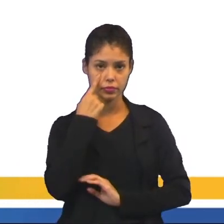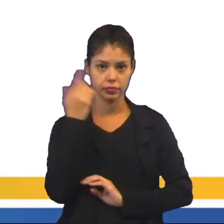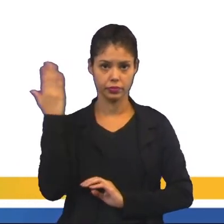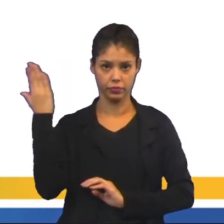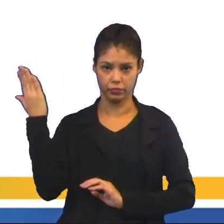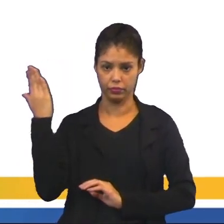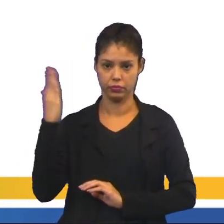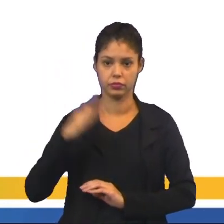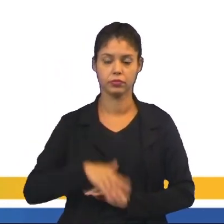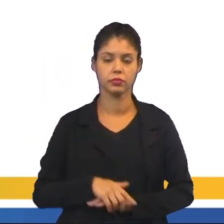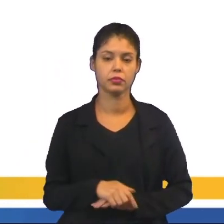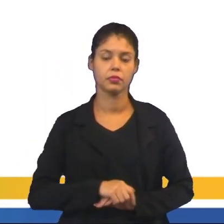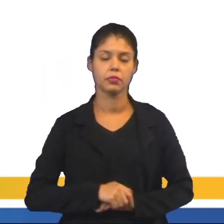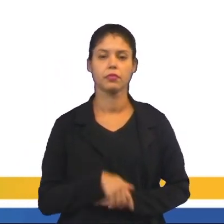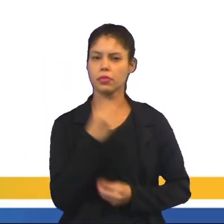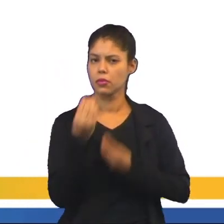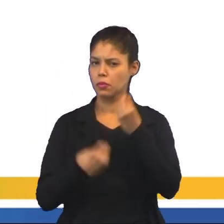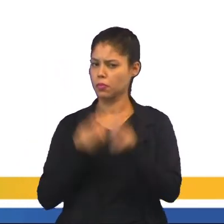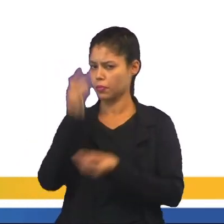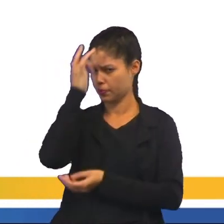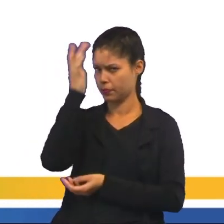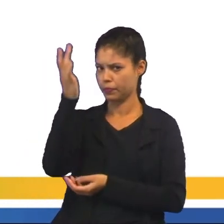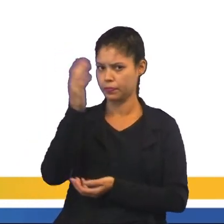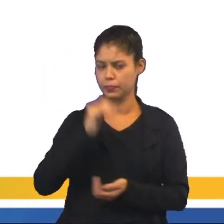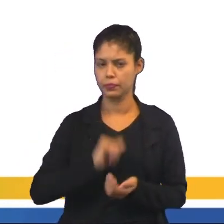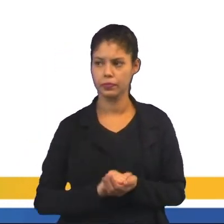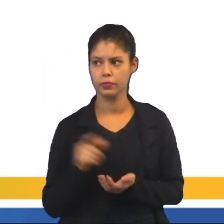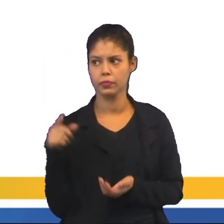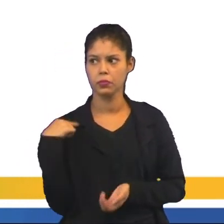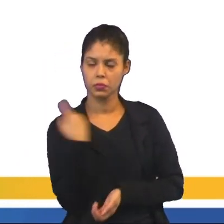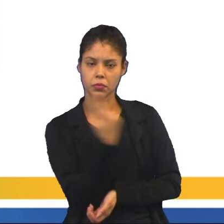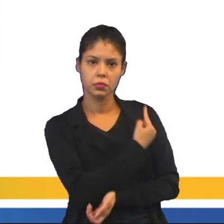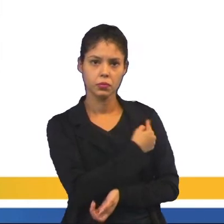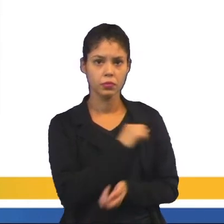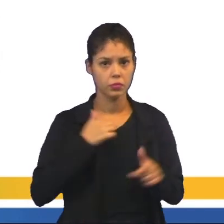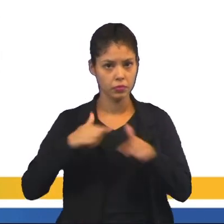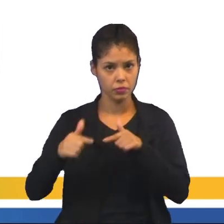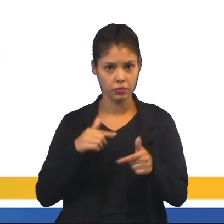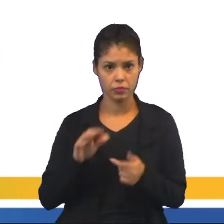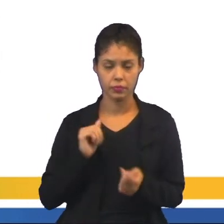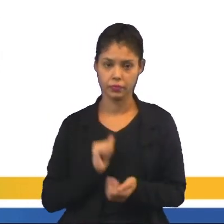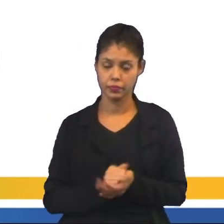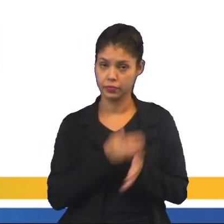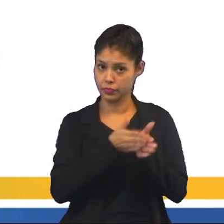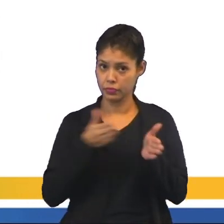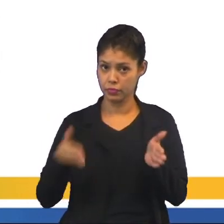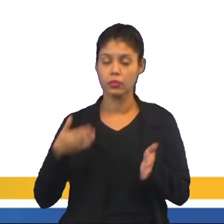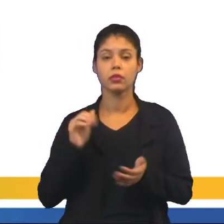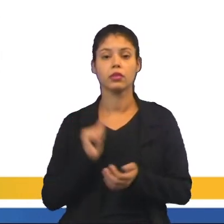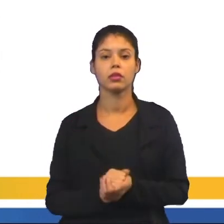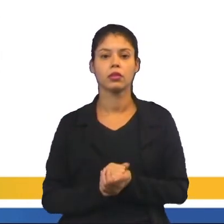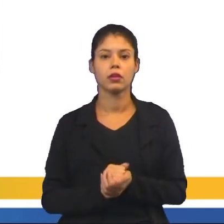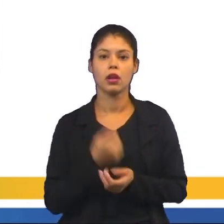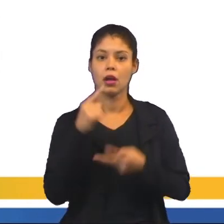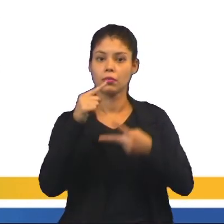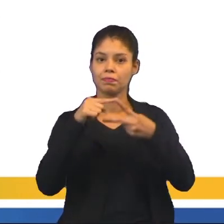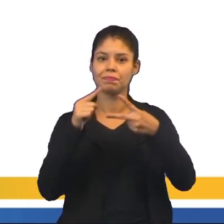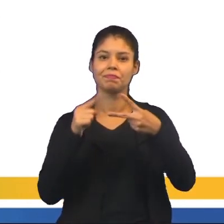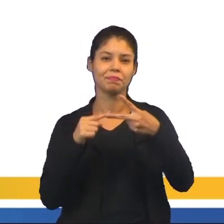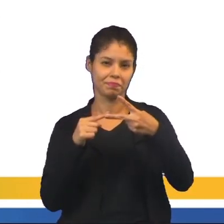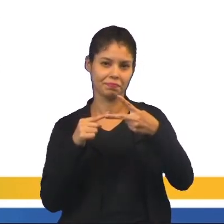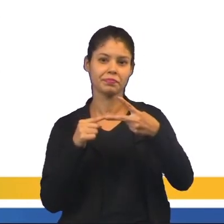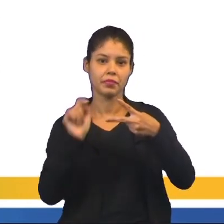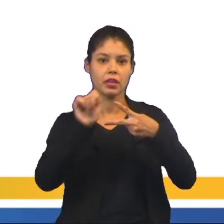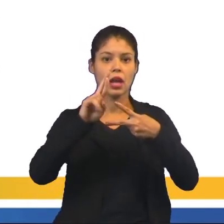aí, como fica fácil. A gente aí pode trabalhar frequência absoluta, frequência relativa e